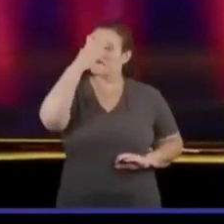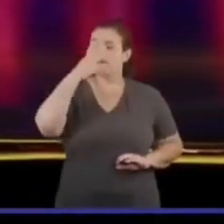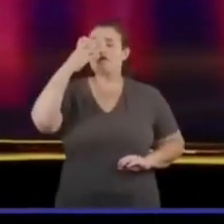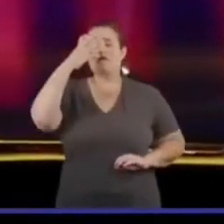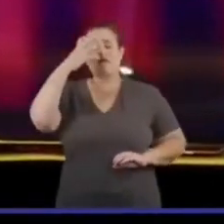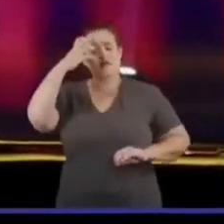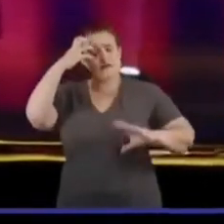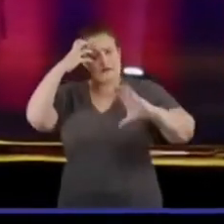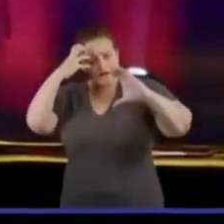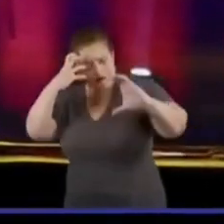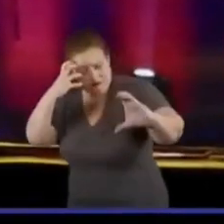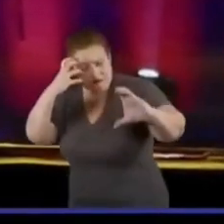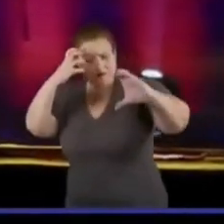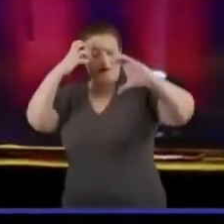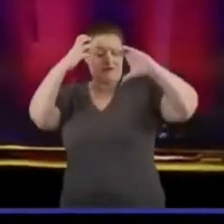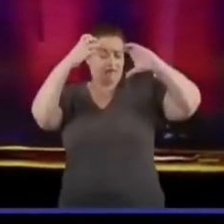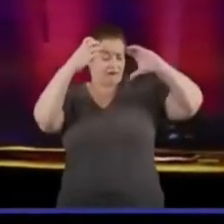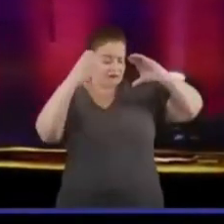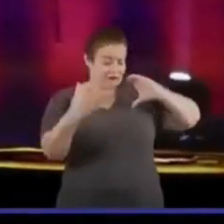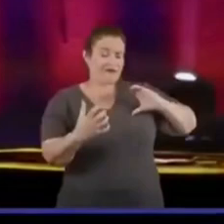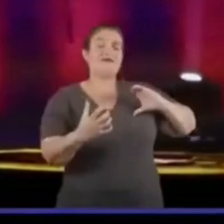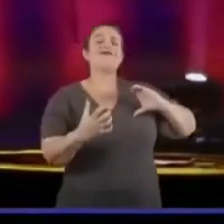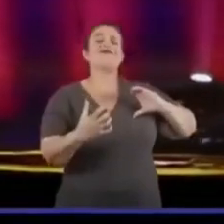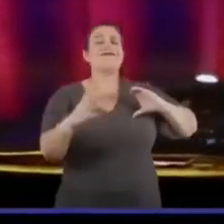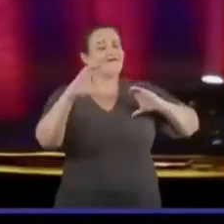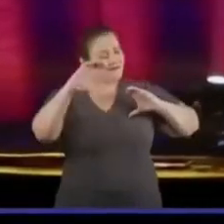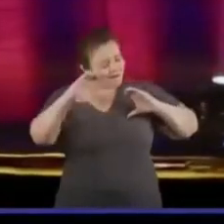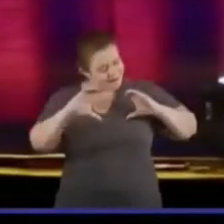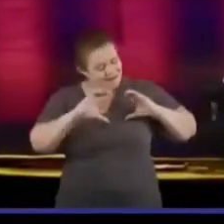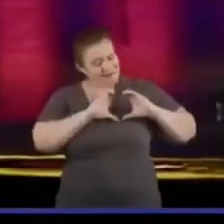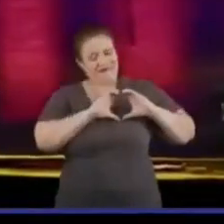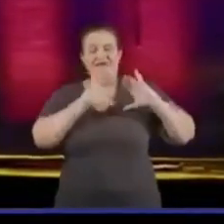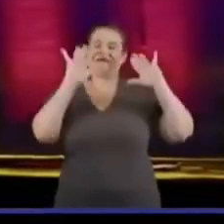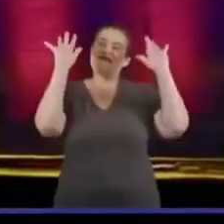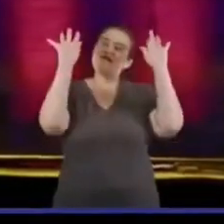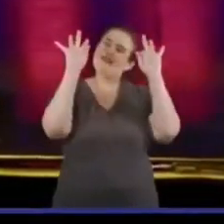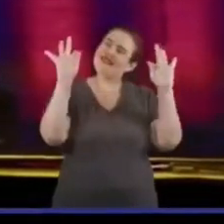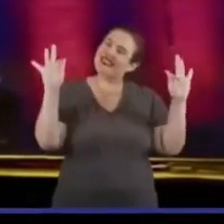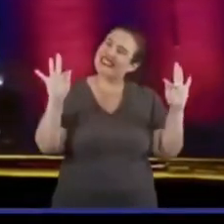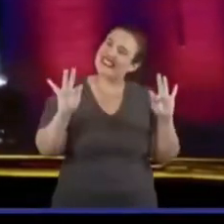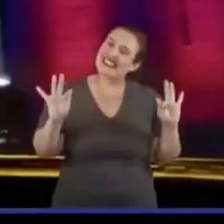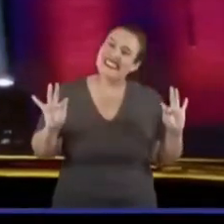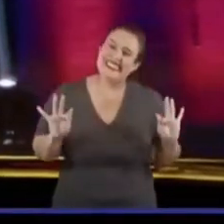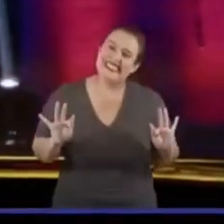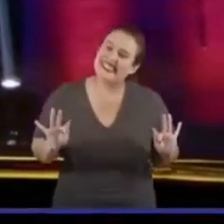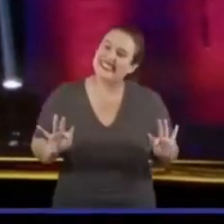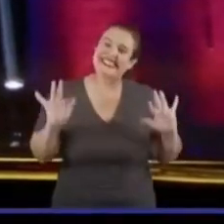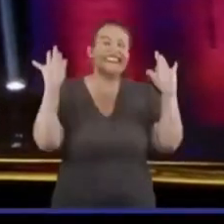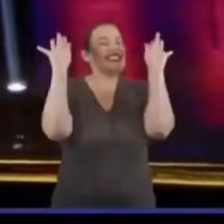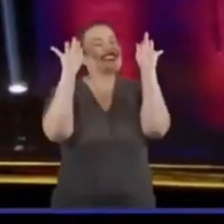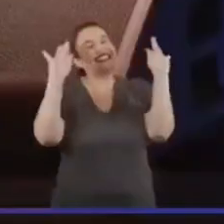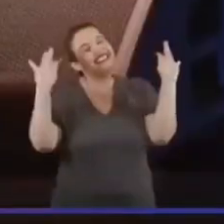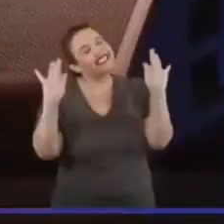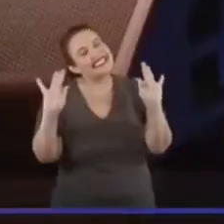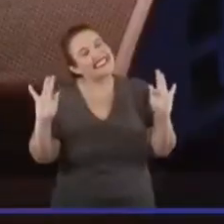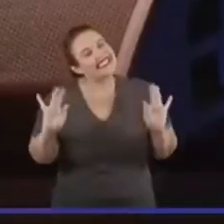só assim então serei feliz, bem feliz,